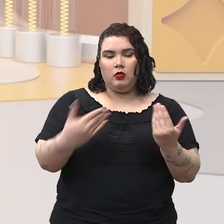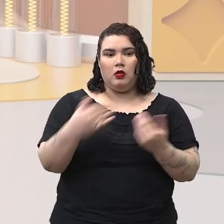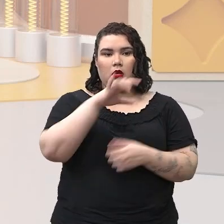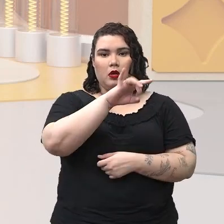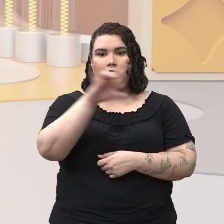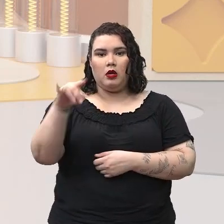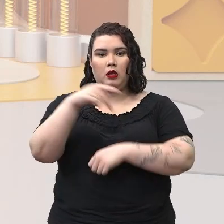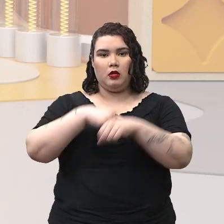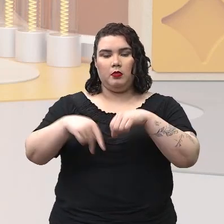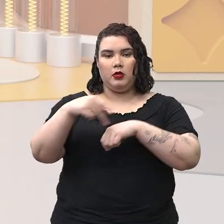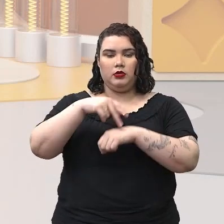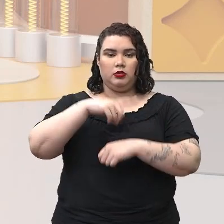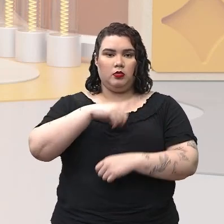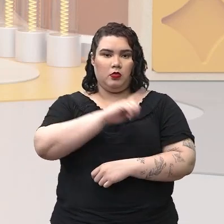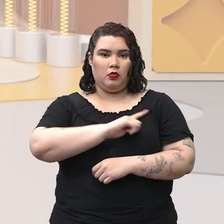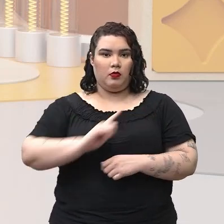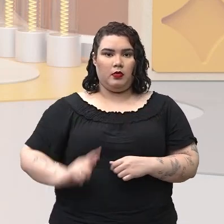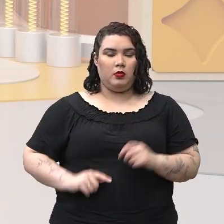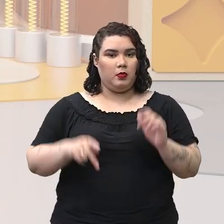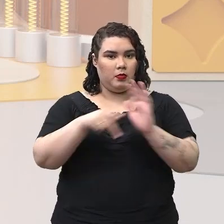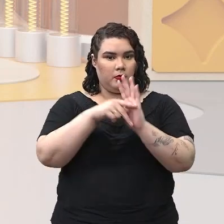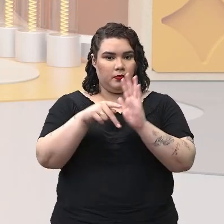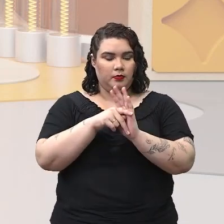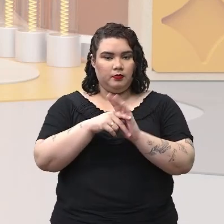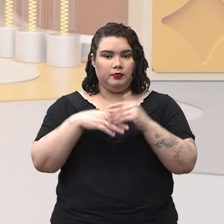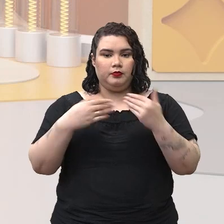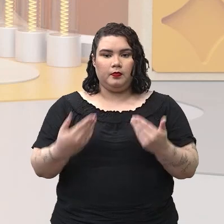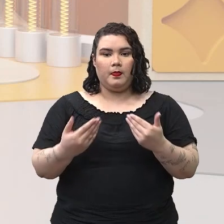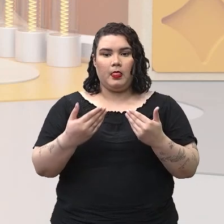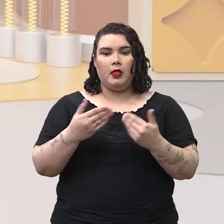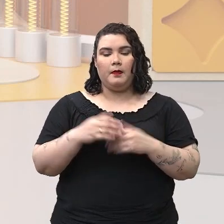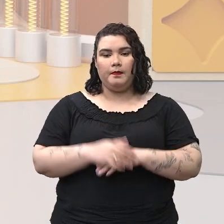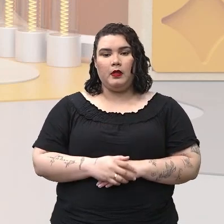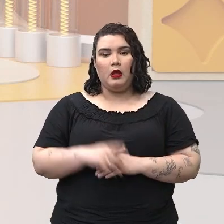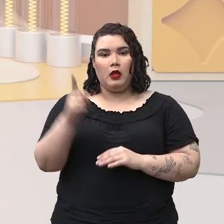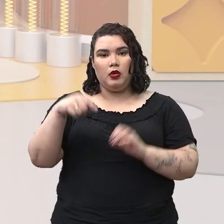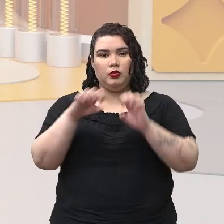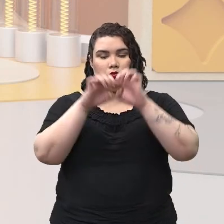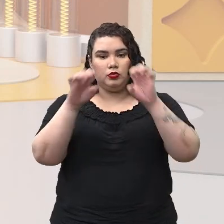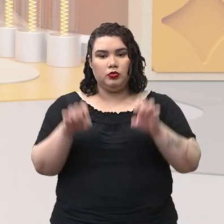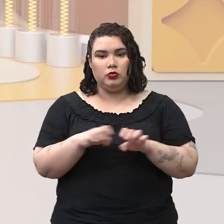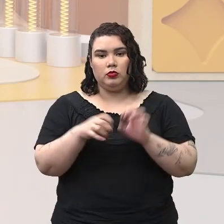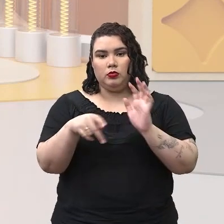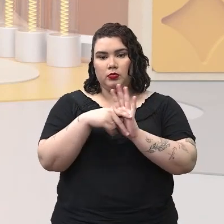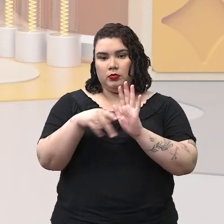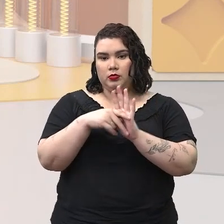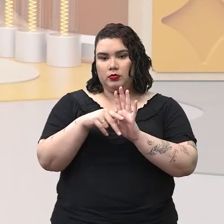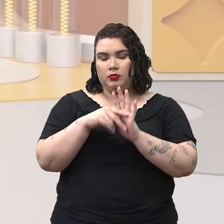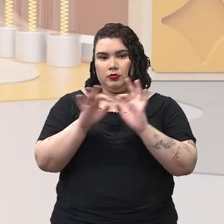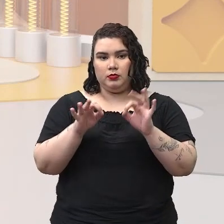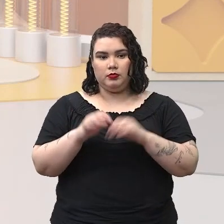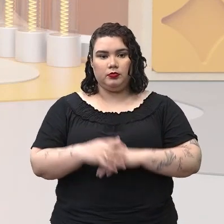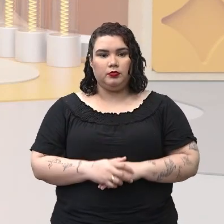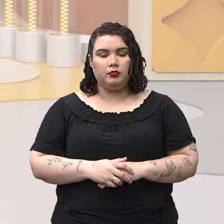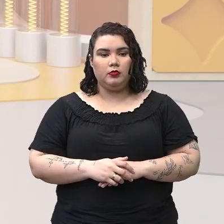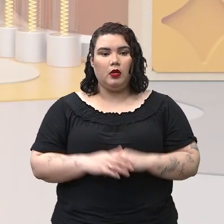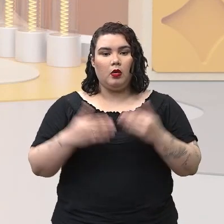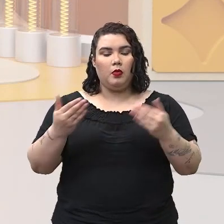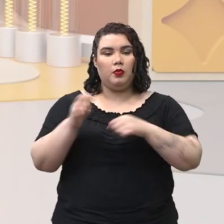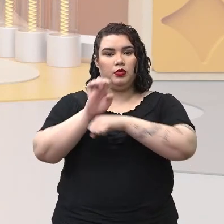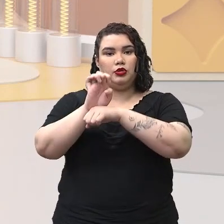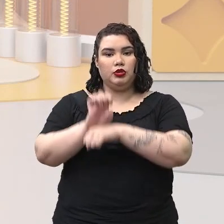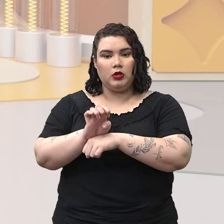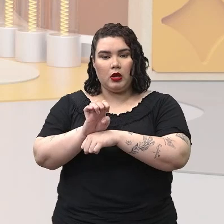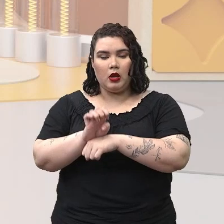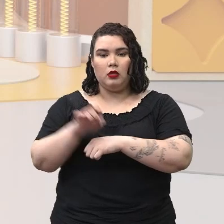sua organização, né? O Estado, como a gente falou, o Estado brasileiro é essa estrutura, né? Como a gente está vendo aí agora na próxima tela, né? É toda